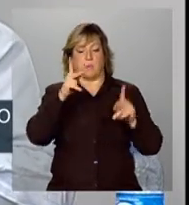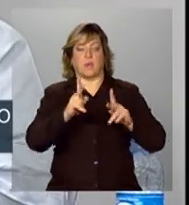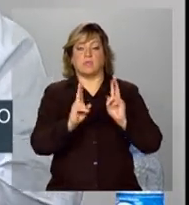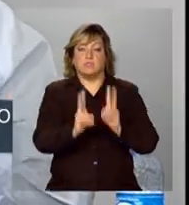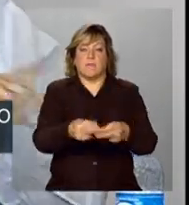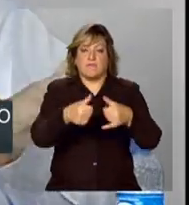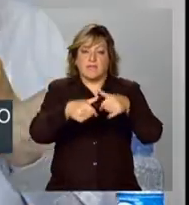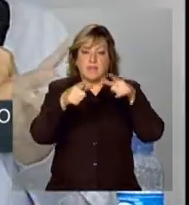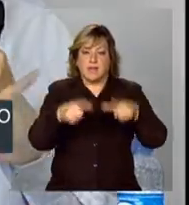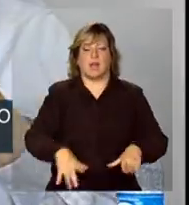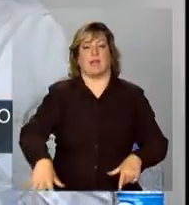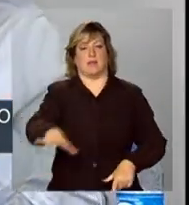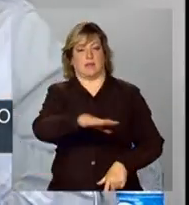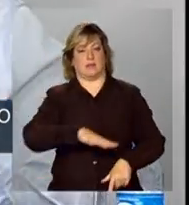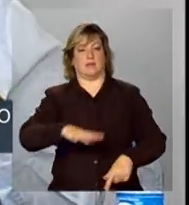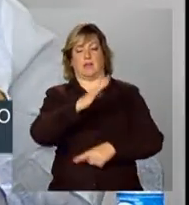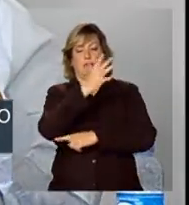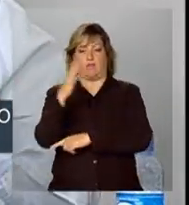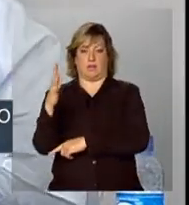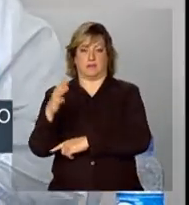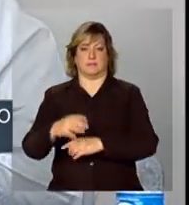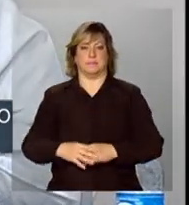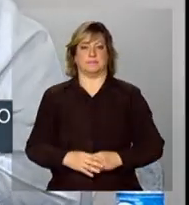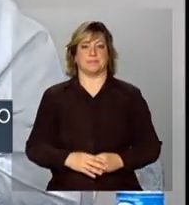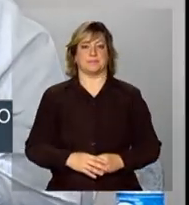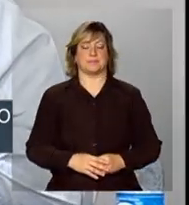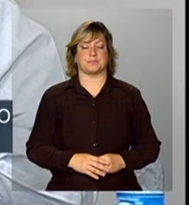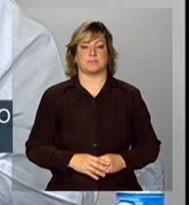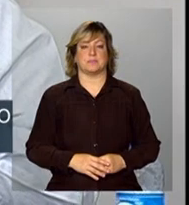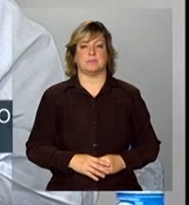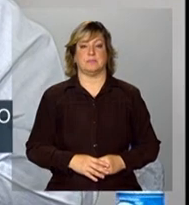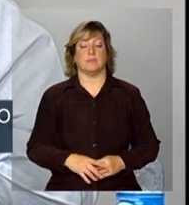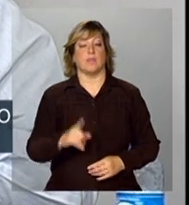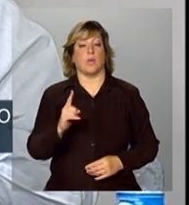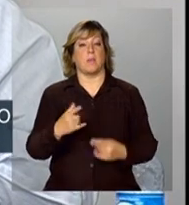floresta. E uma coisa sensacional vai acontecer agora